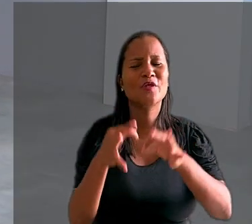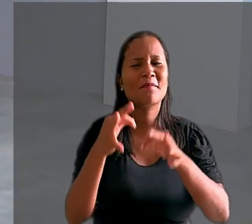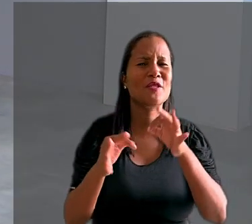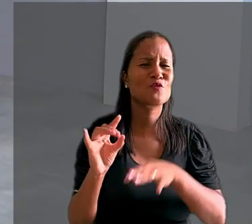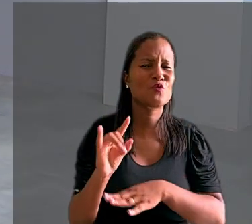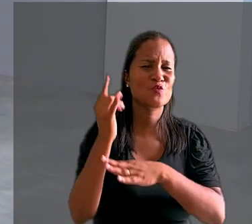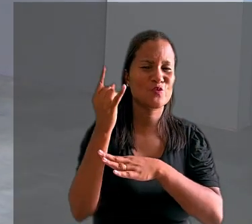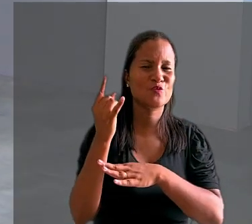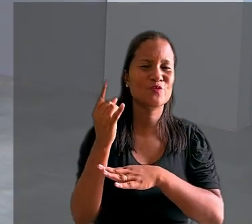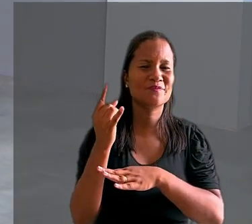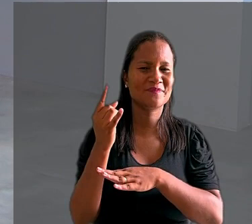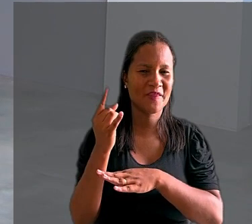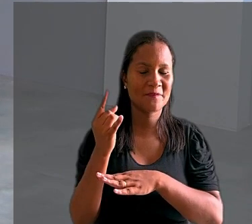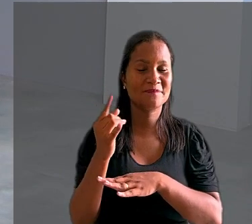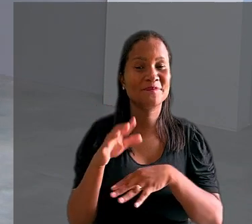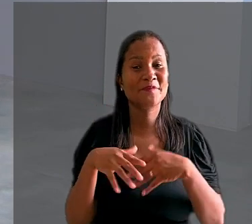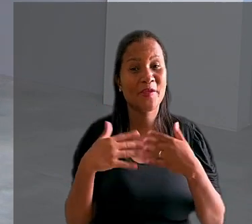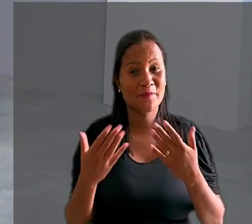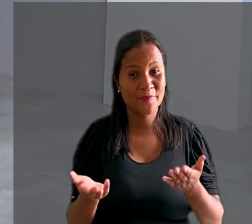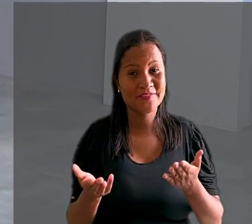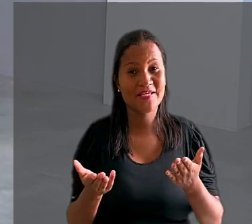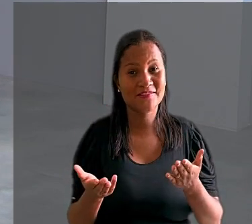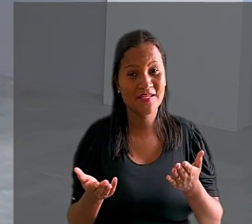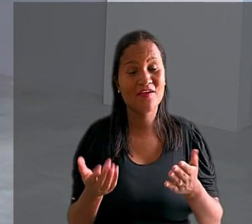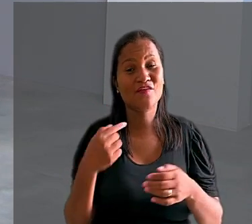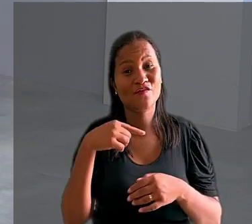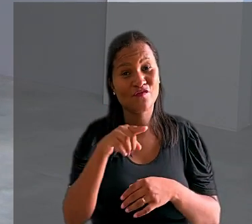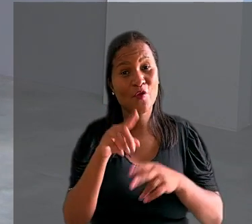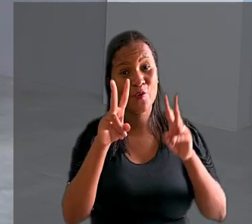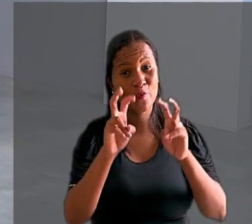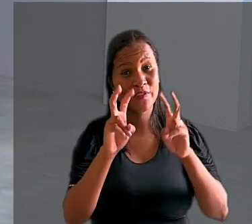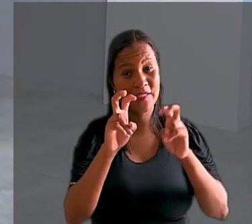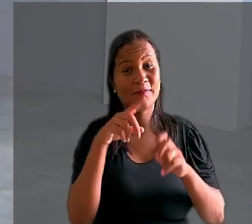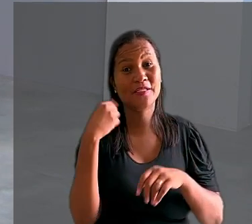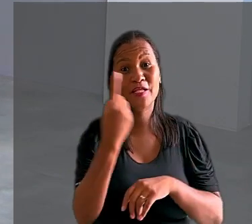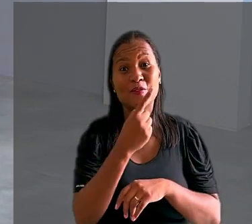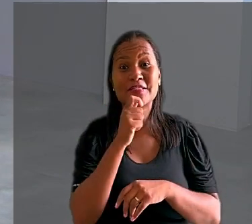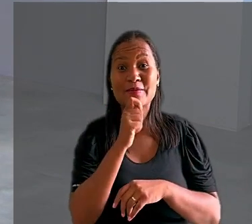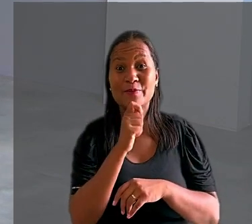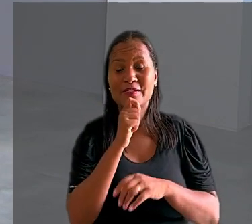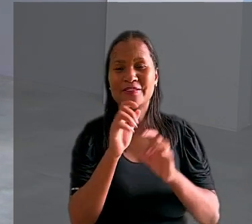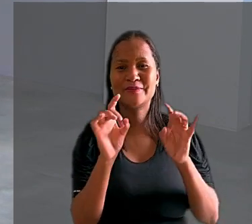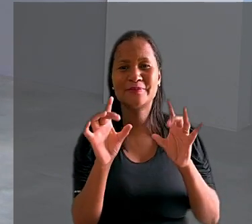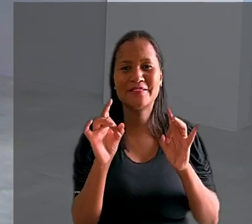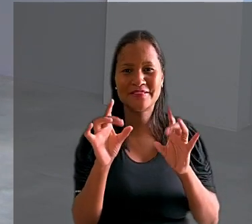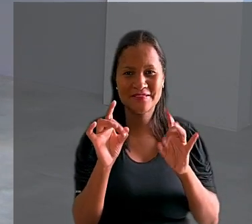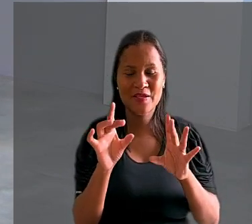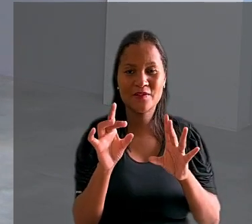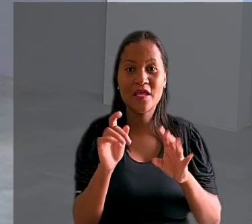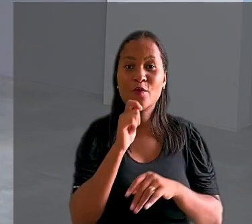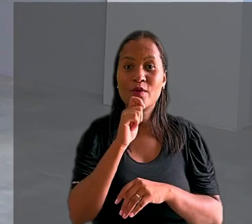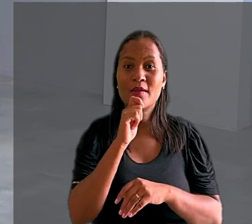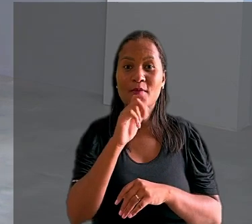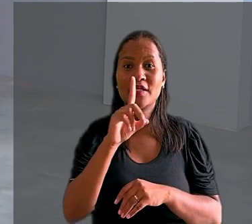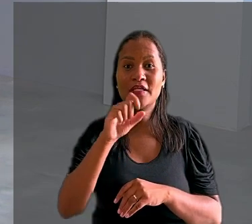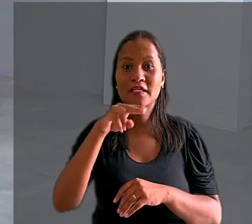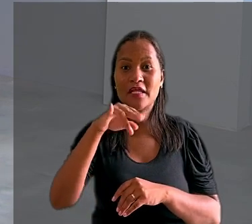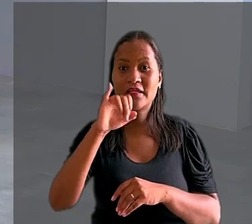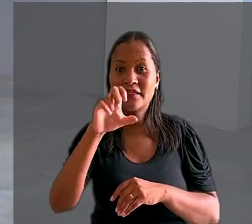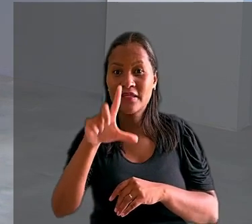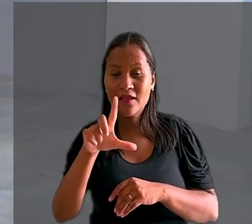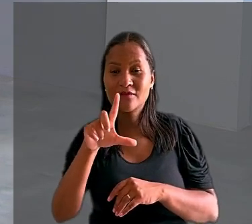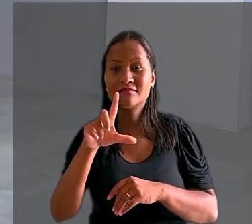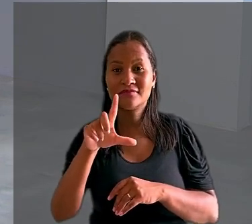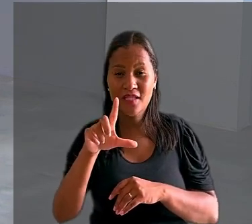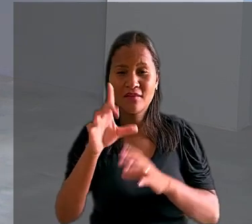até o julgamento em última instância? Pois é, Anderson, e esse foi justamente o tema da nossa reportagem especial. O repórter